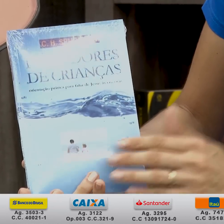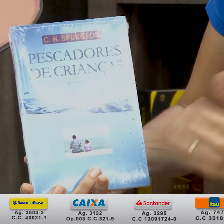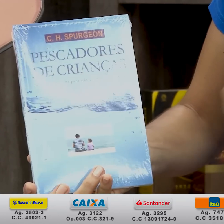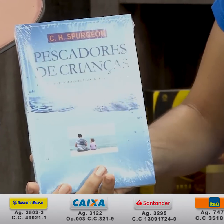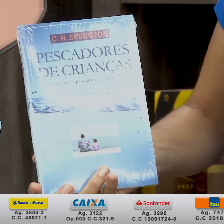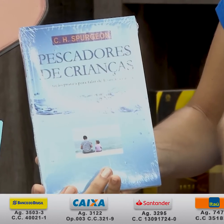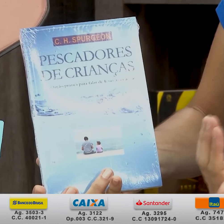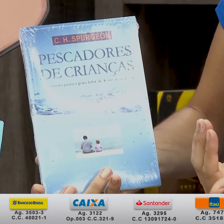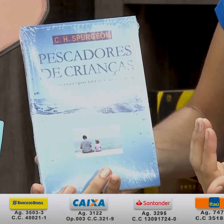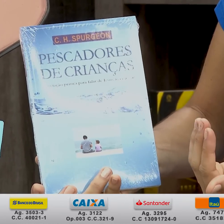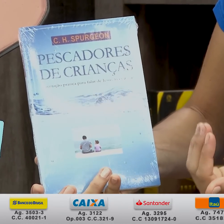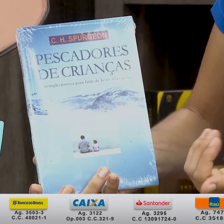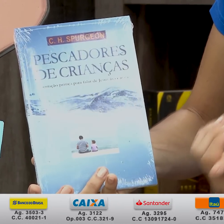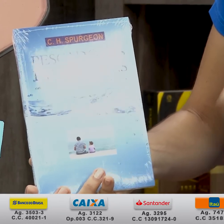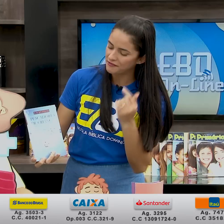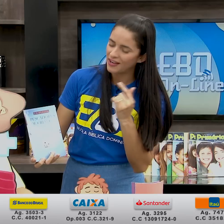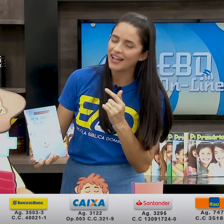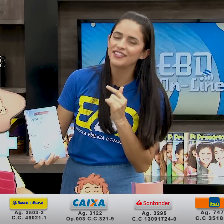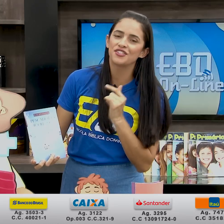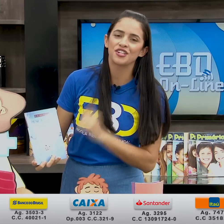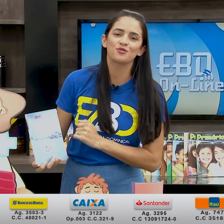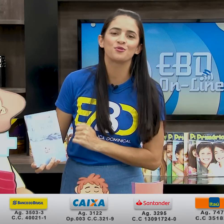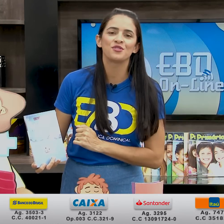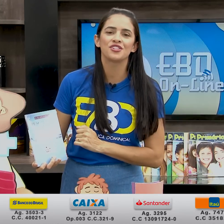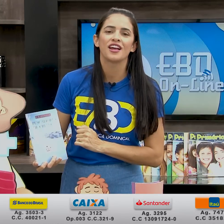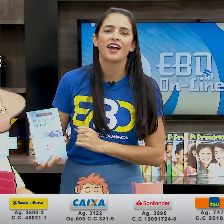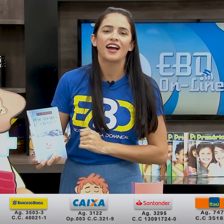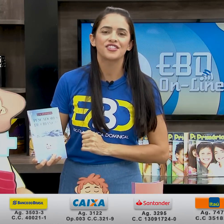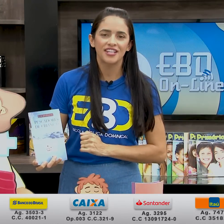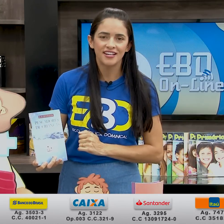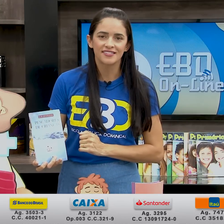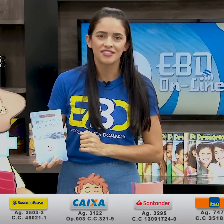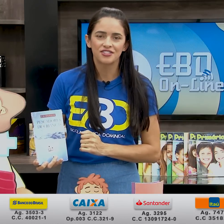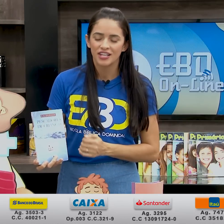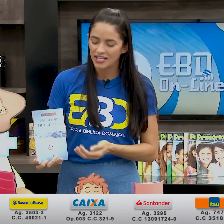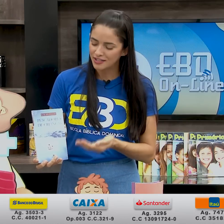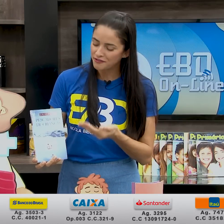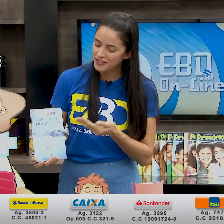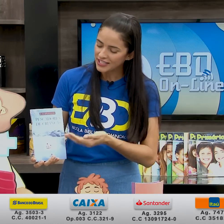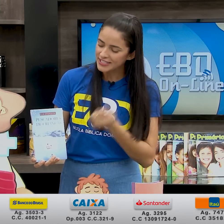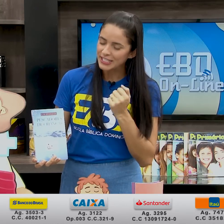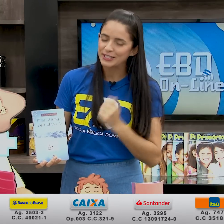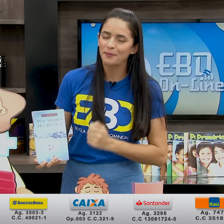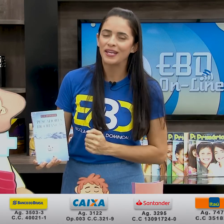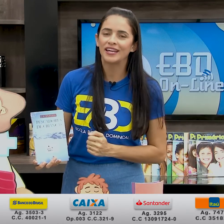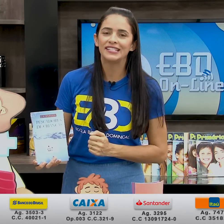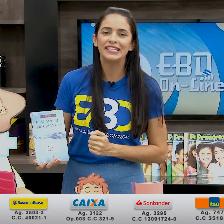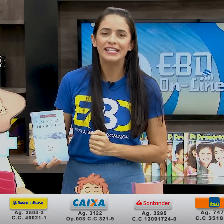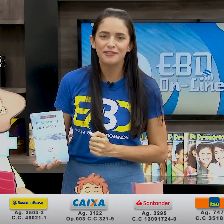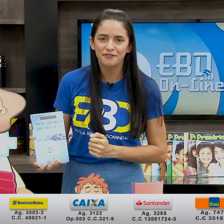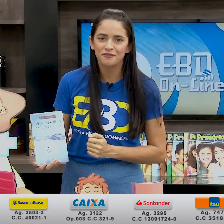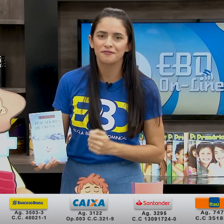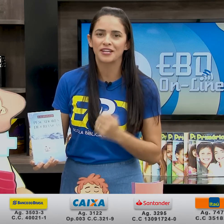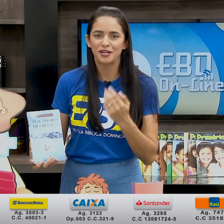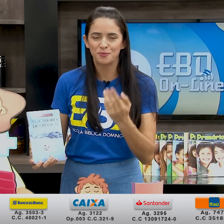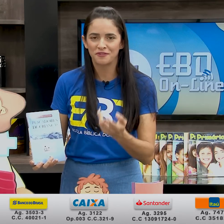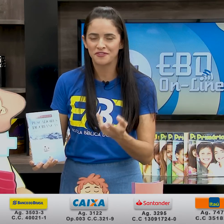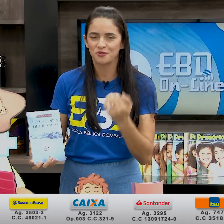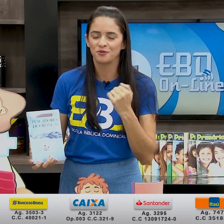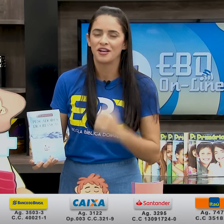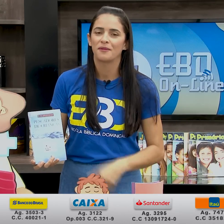ele tem uma orientação prática para falar de Jesus as crianças então fica a dica também aí de livro